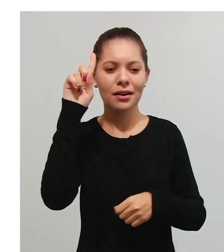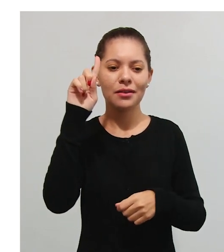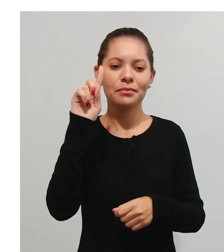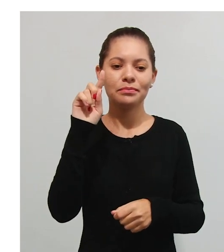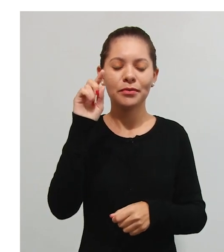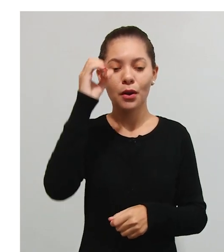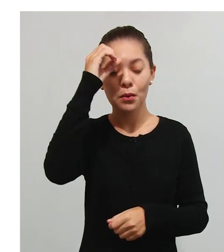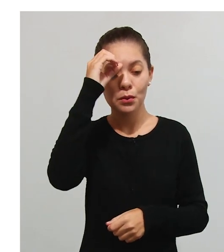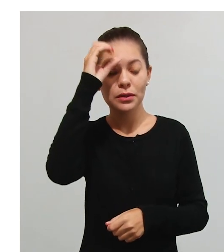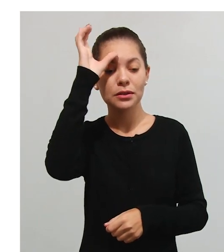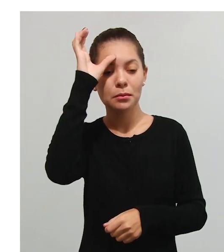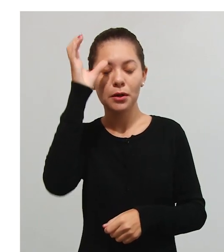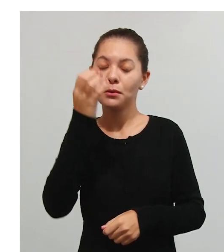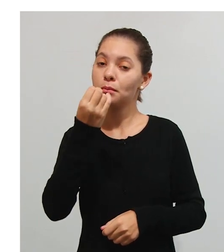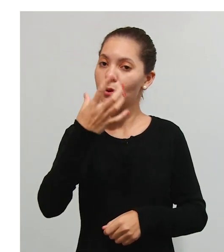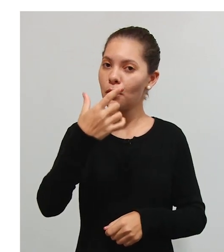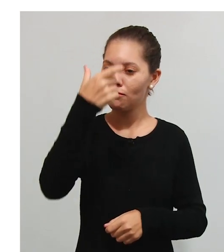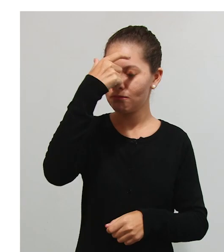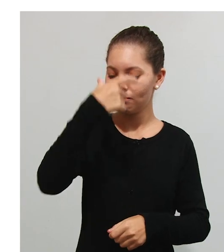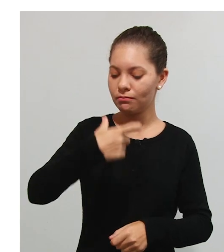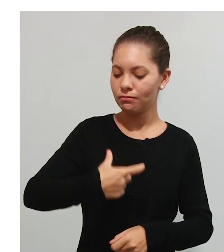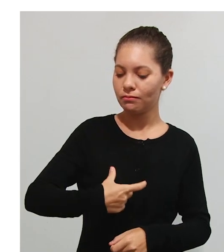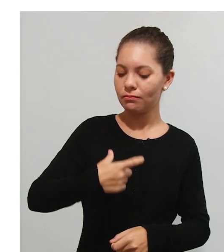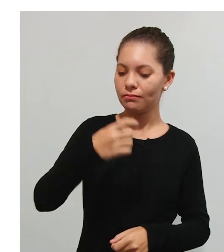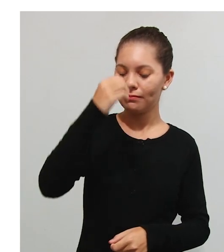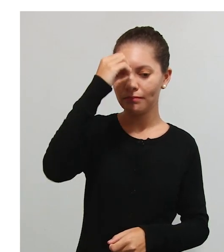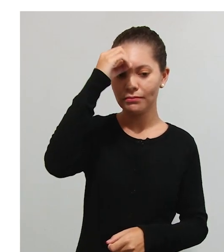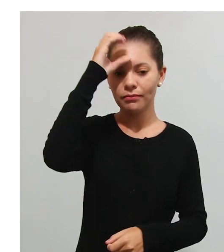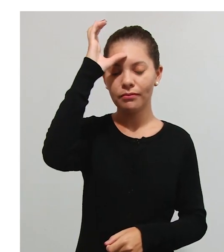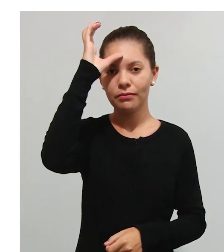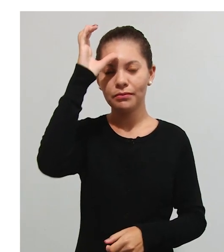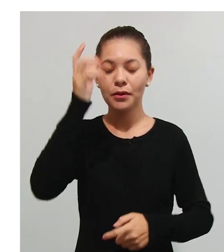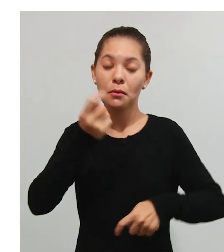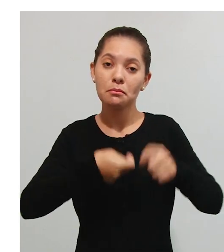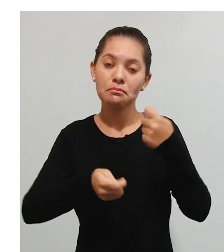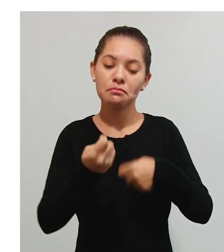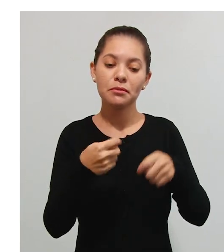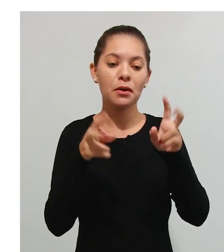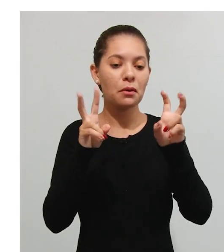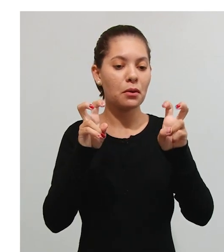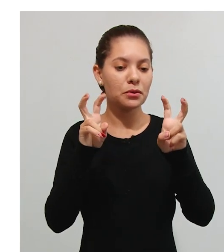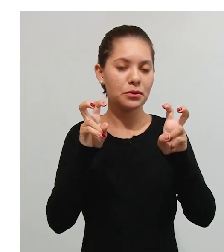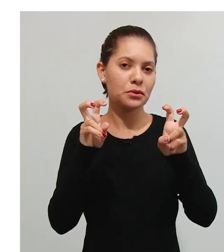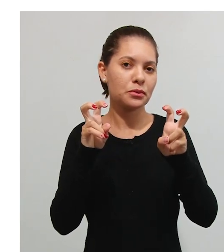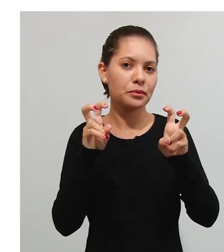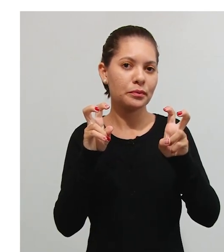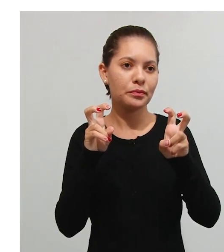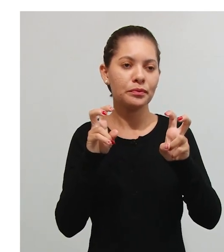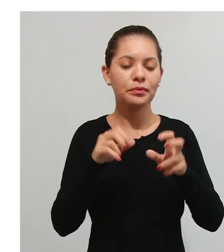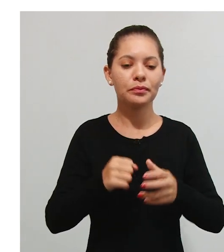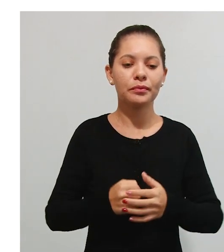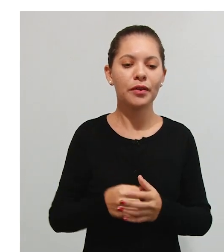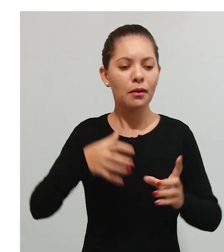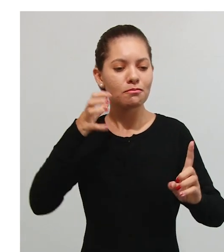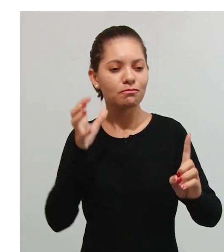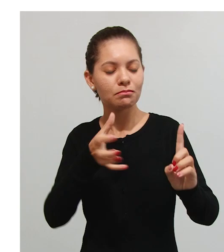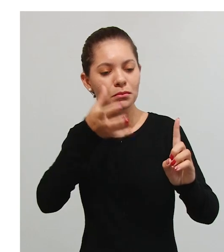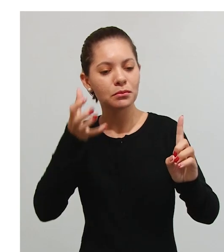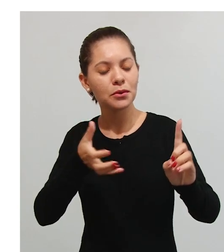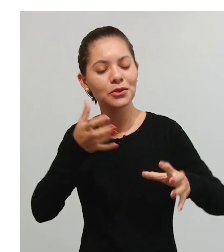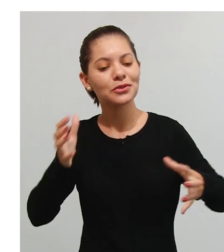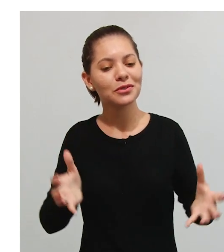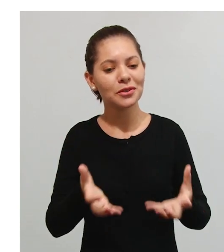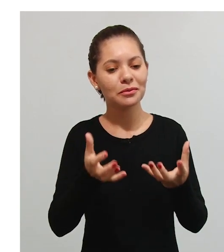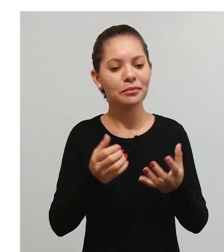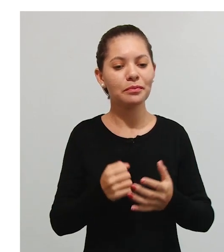de autoconhecimento, né? Ele tem que ter um autoconhecimento sobre aquele negócio para que ele possa estar motivando, incentivando, liderando